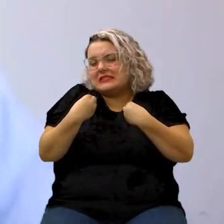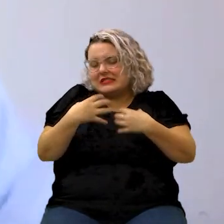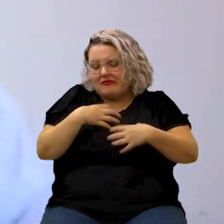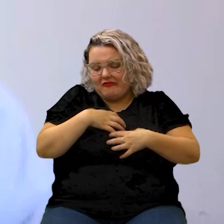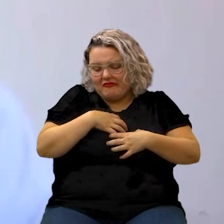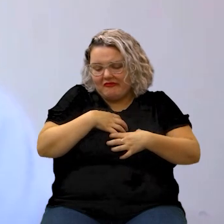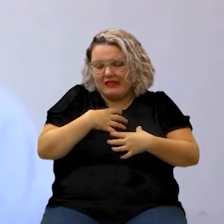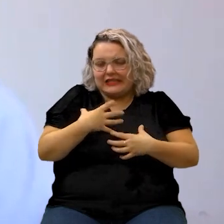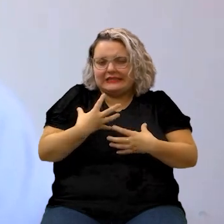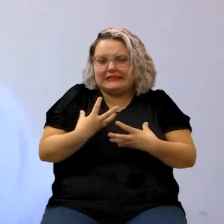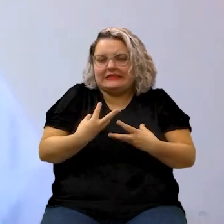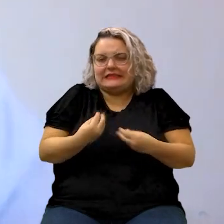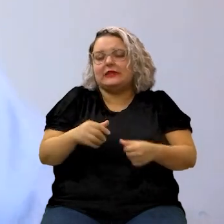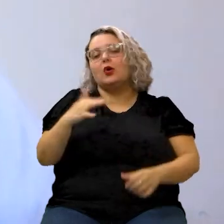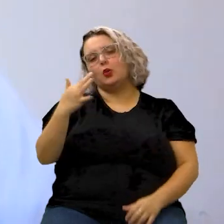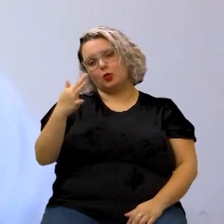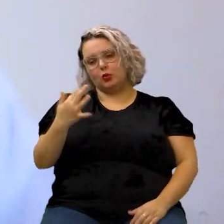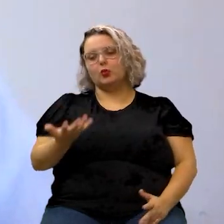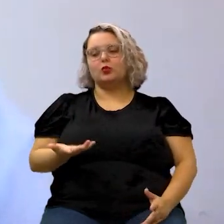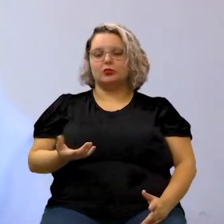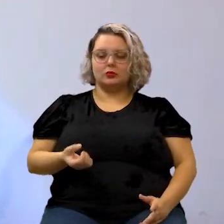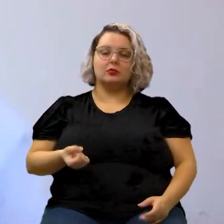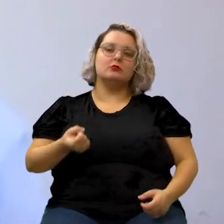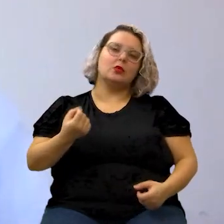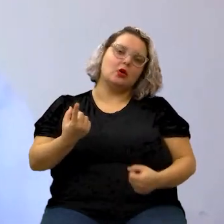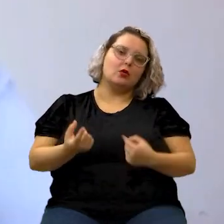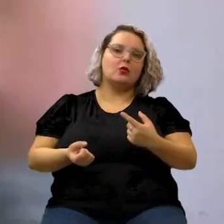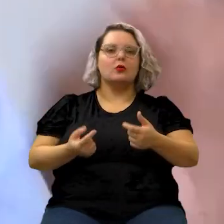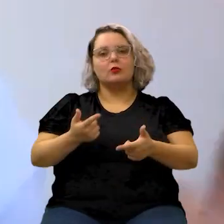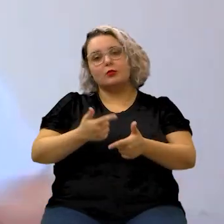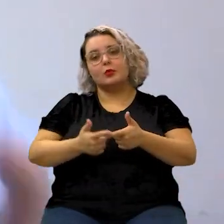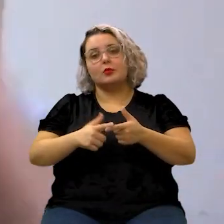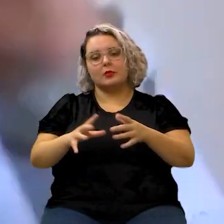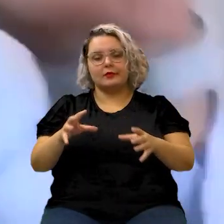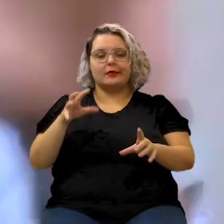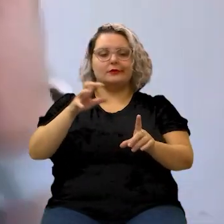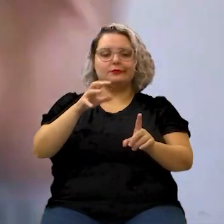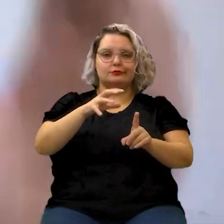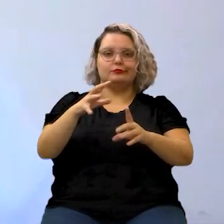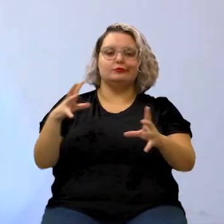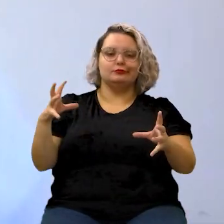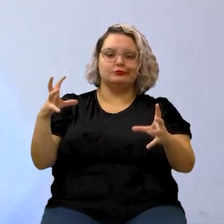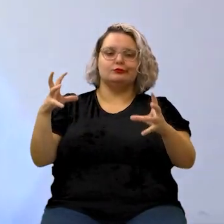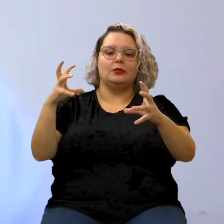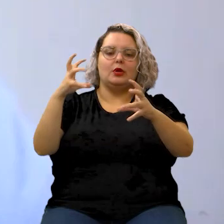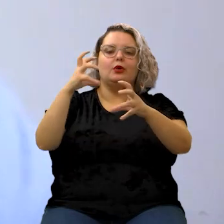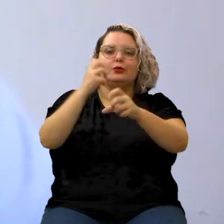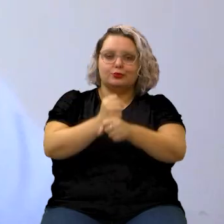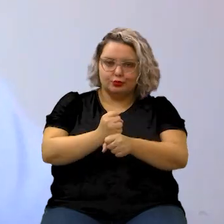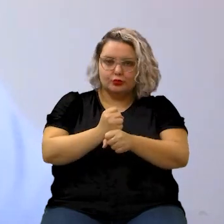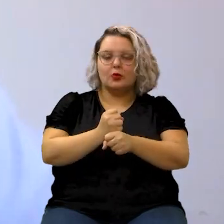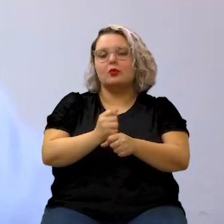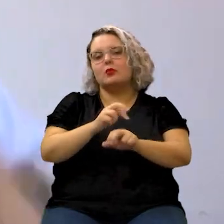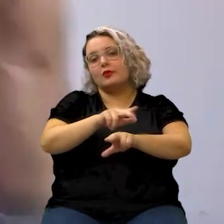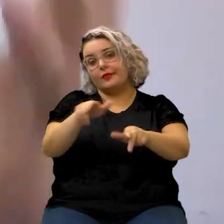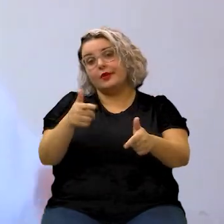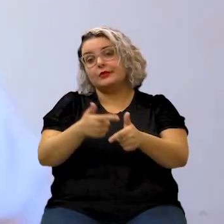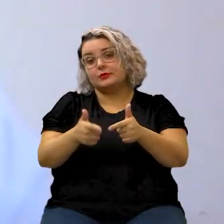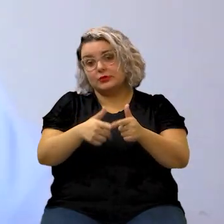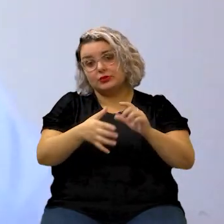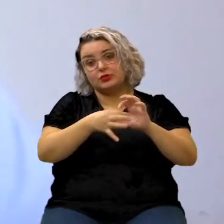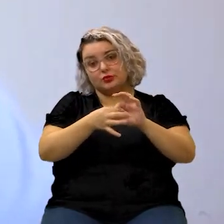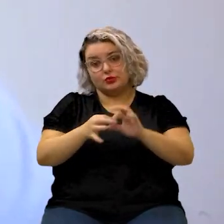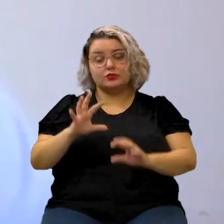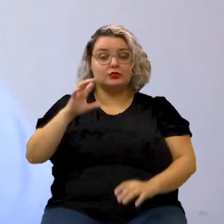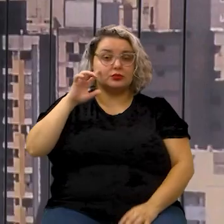sensível, levando também a dores. Pode ser que um problema leve a outro, isso vai virando até uma bola de neve, se a gente for ver no contexto